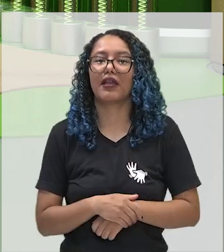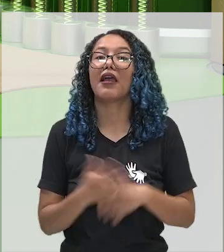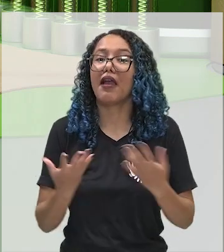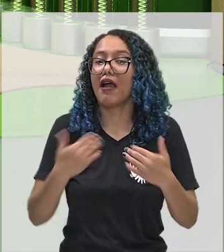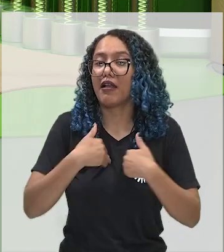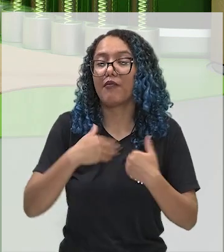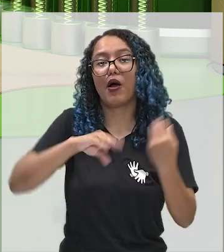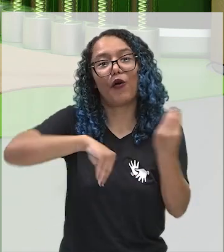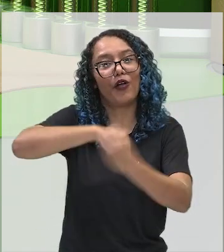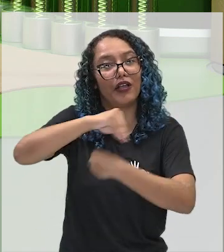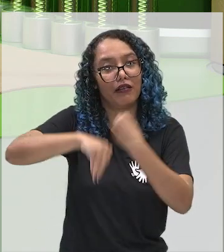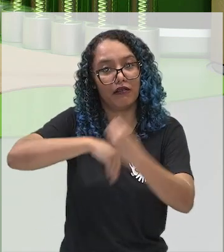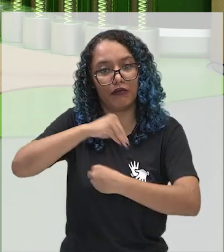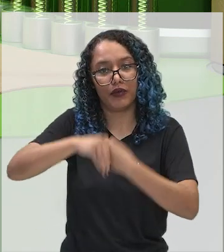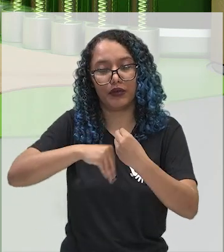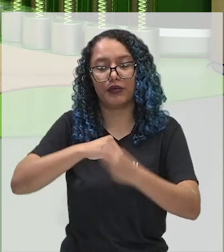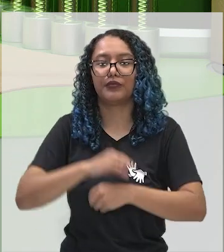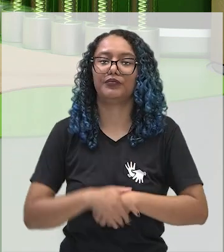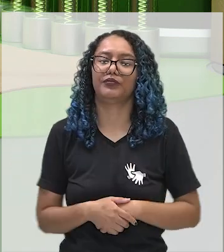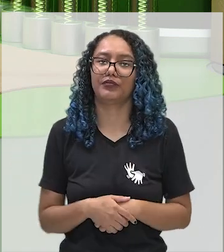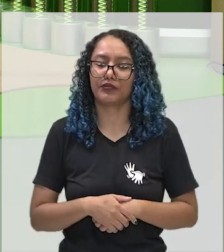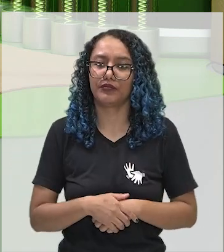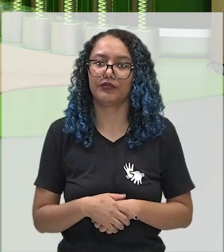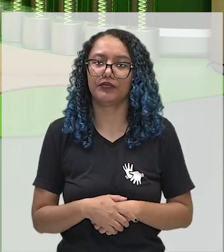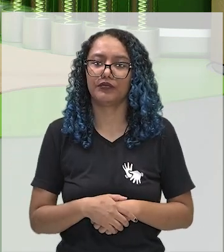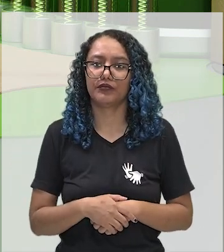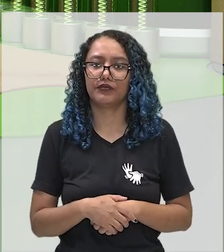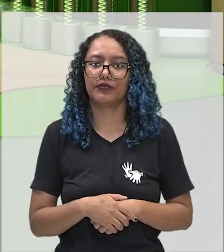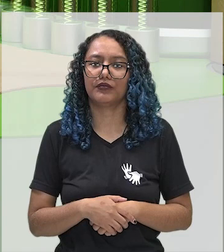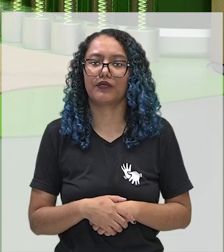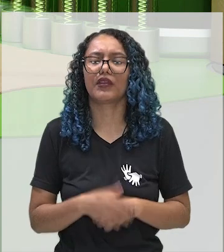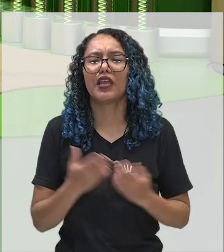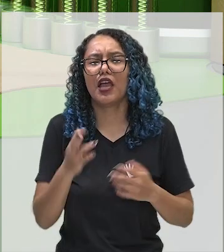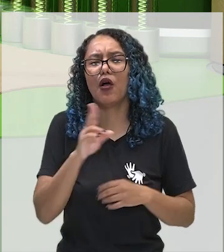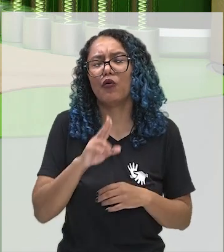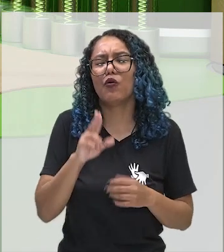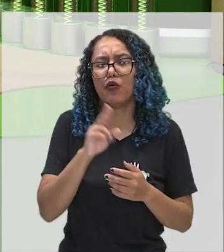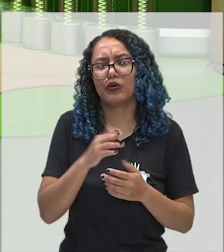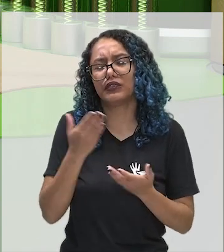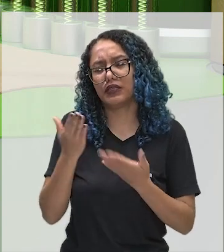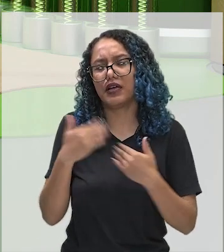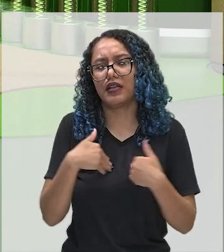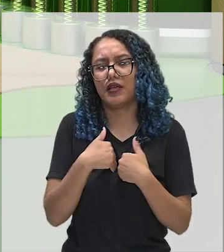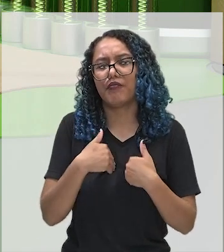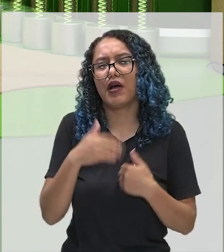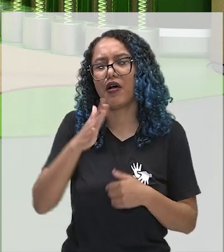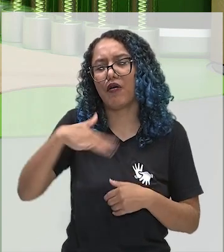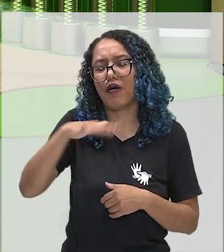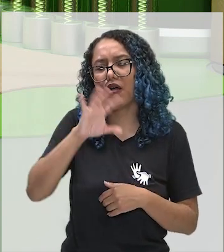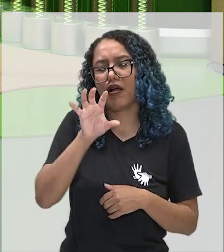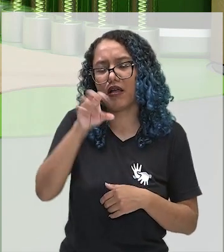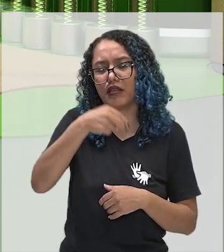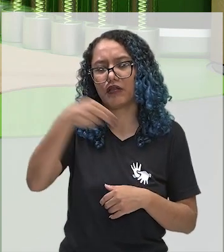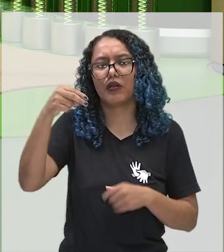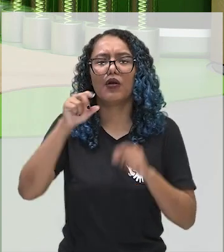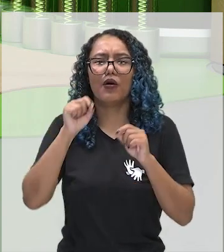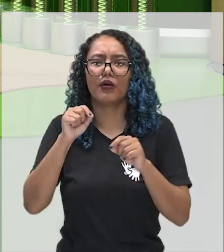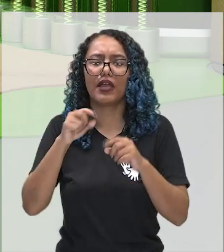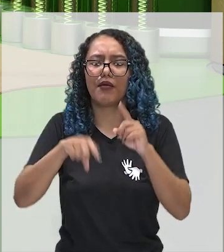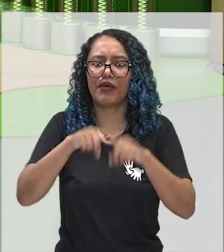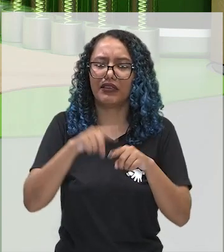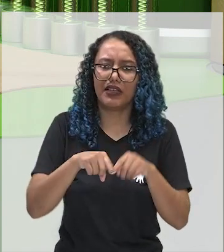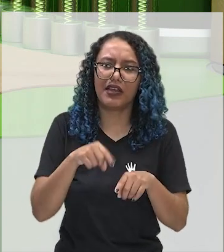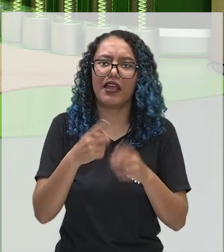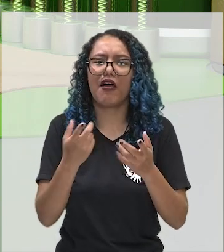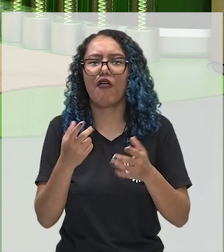de híbrido. Esse animal, por exemplo, ele é muito utilizado aqui na região nordeste do nosso país para transportar